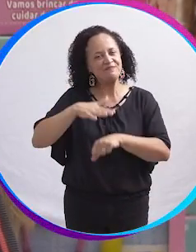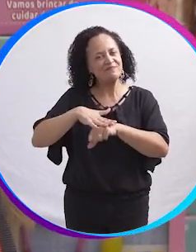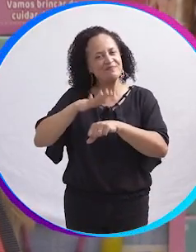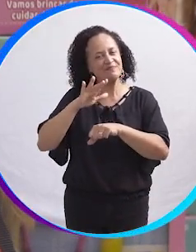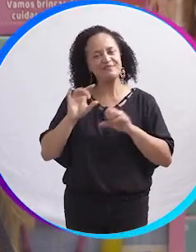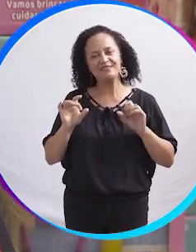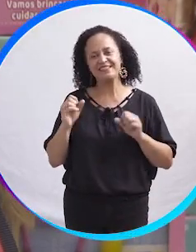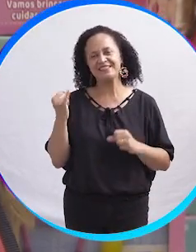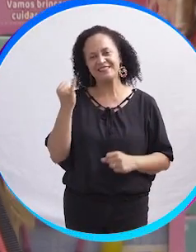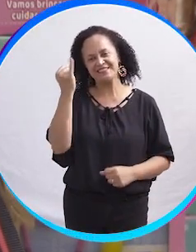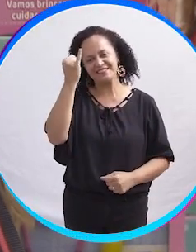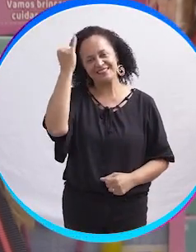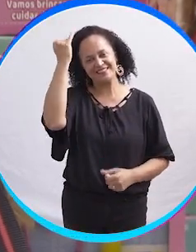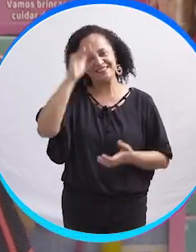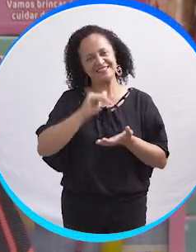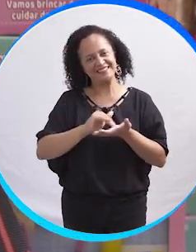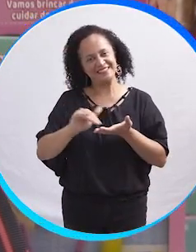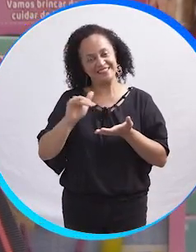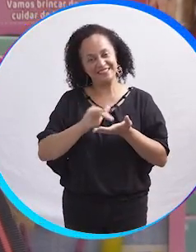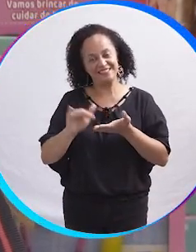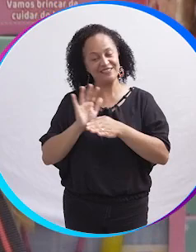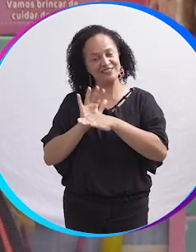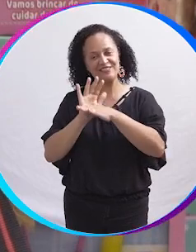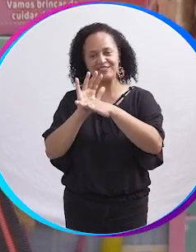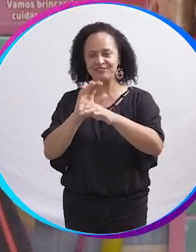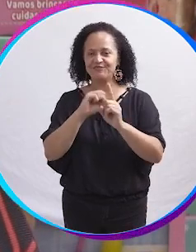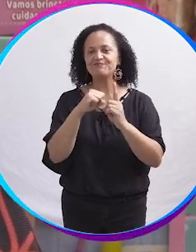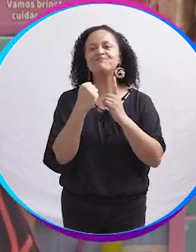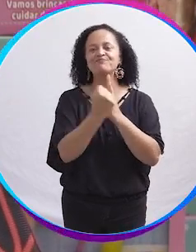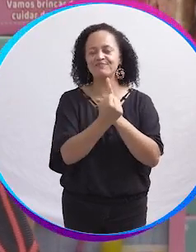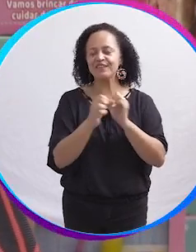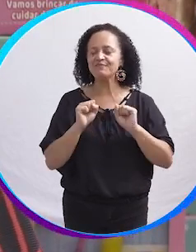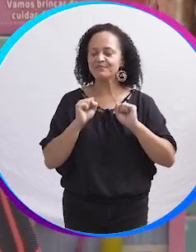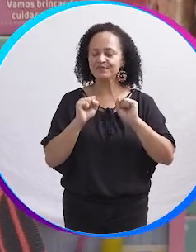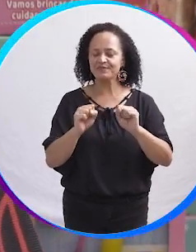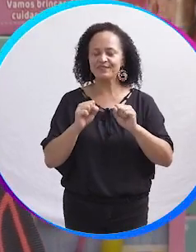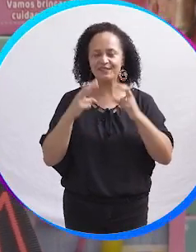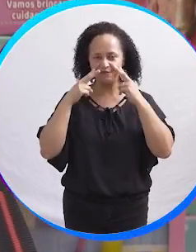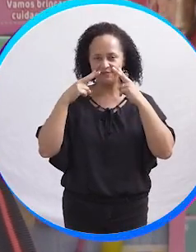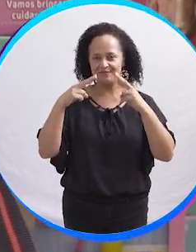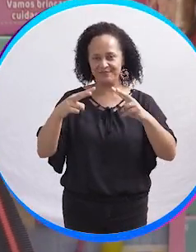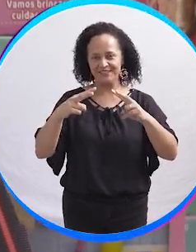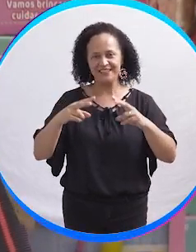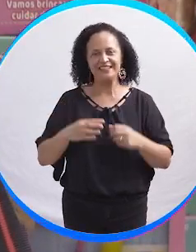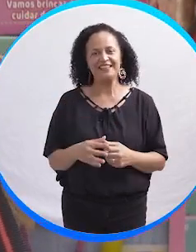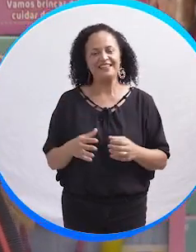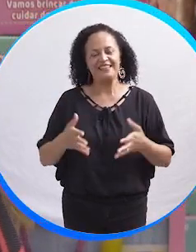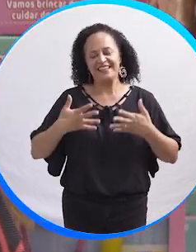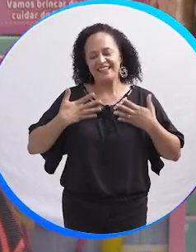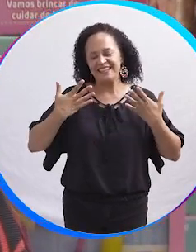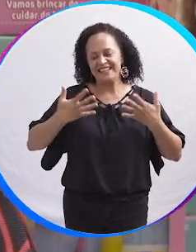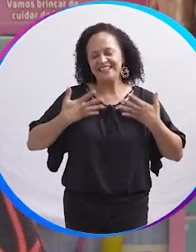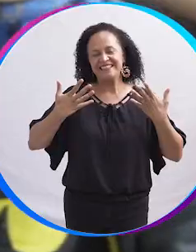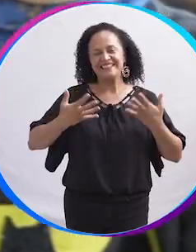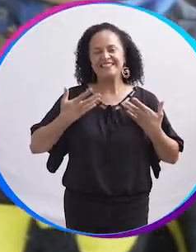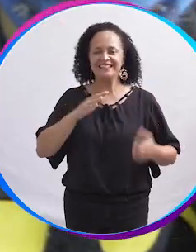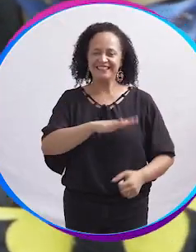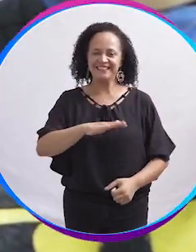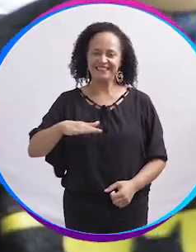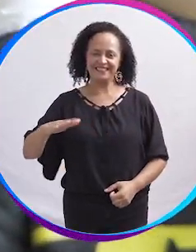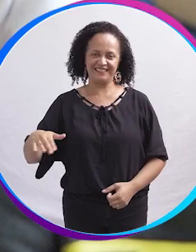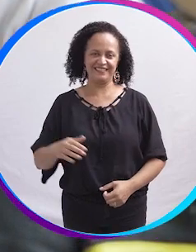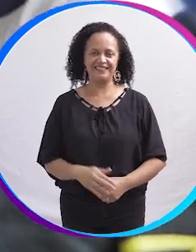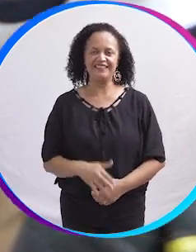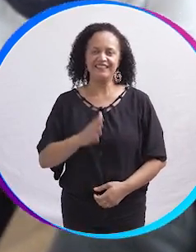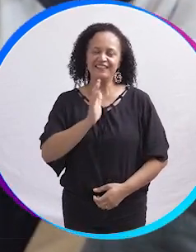mais importante, acho que da Secretaria de Assistência Social, porque nós podemos ver a alegria das crianças, né?